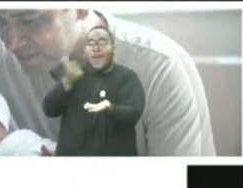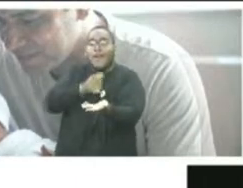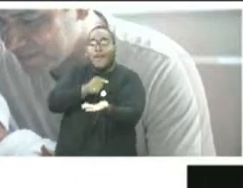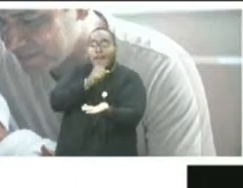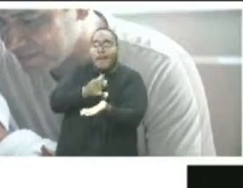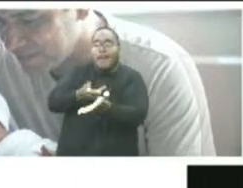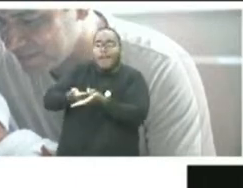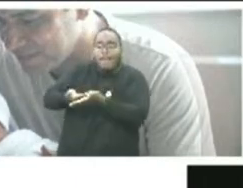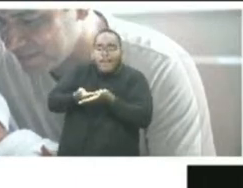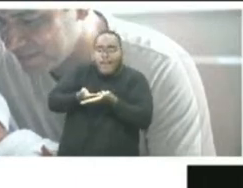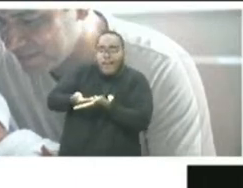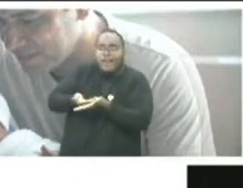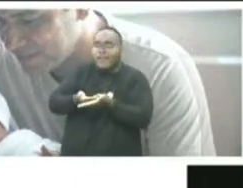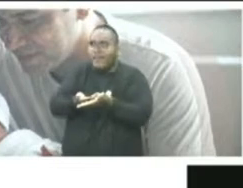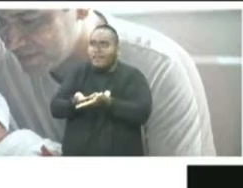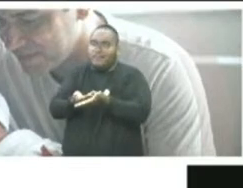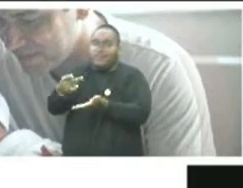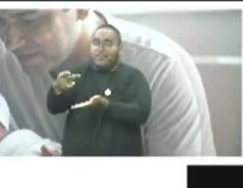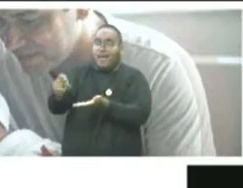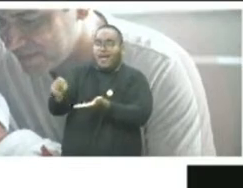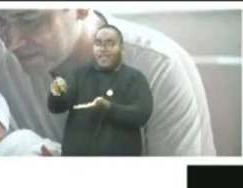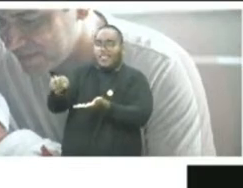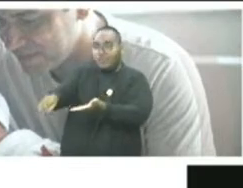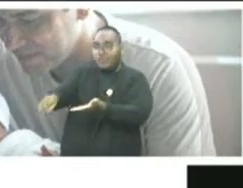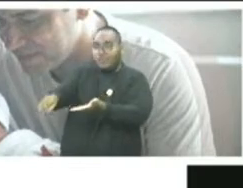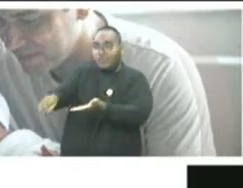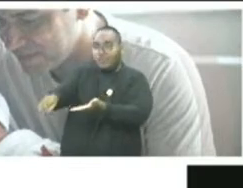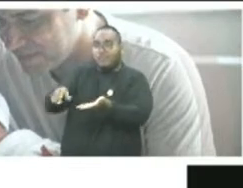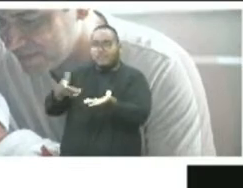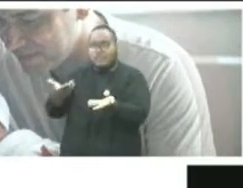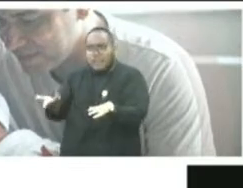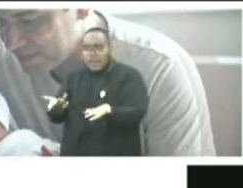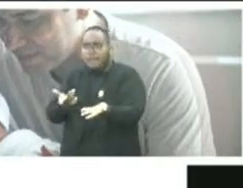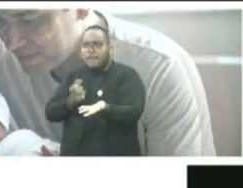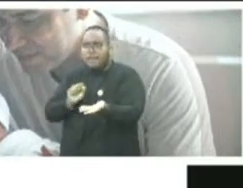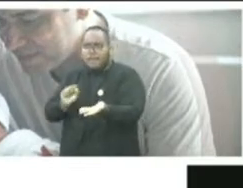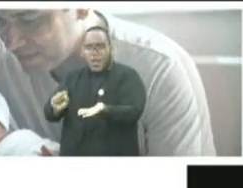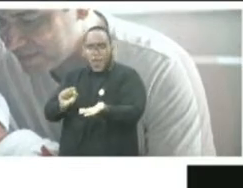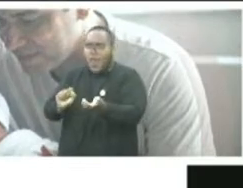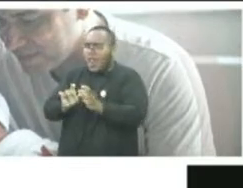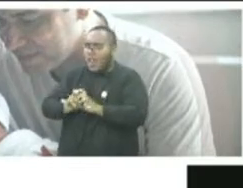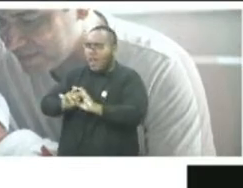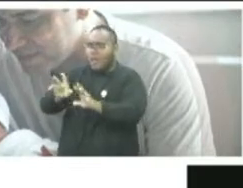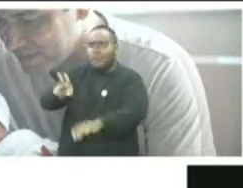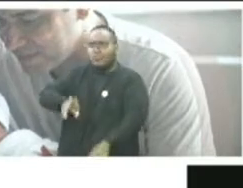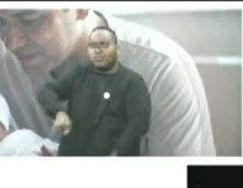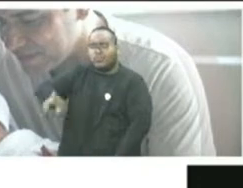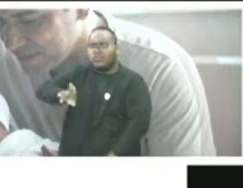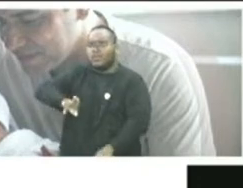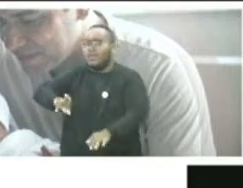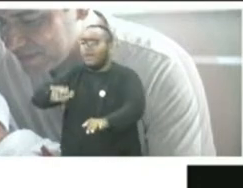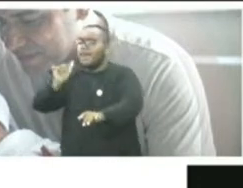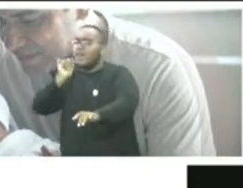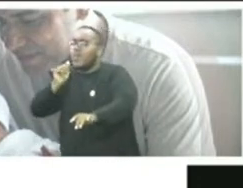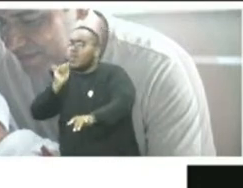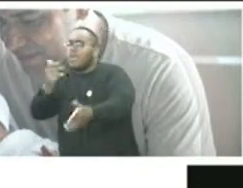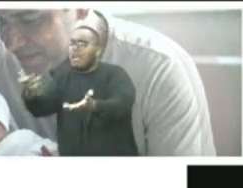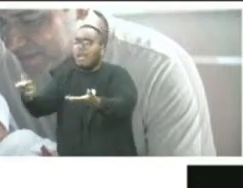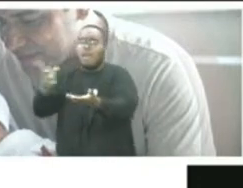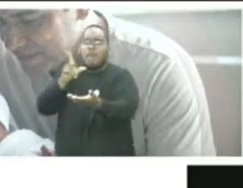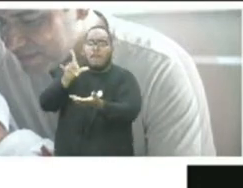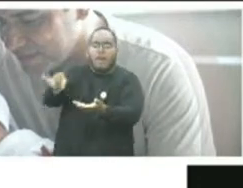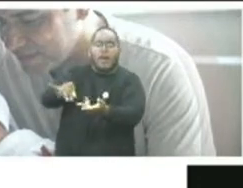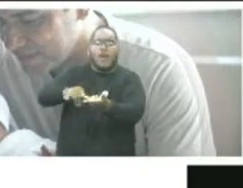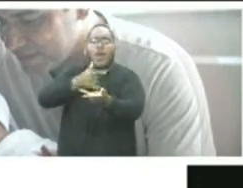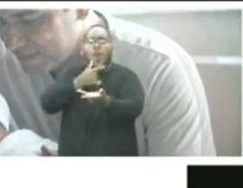termo. Então, você pode usar, qualquer mulher, qualquer pai, qualquer homem, pode usar